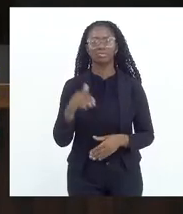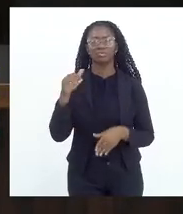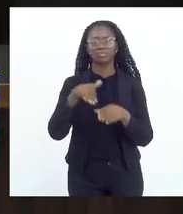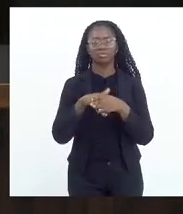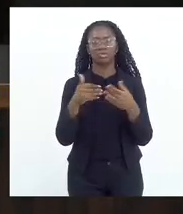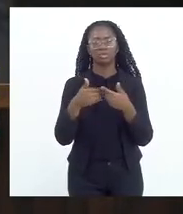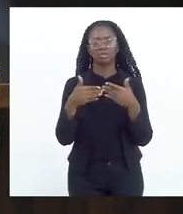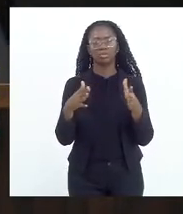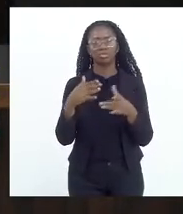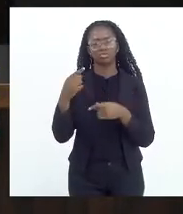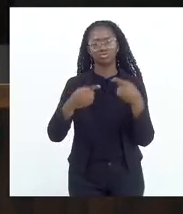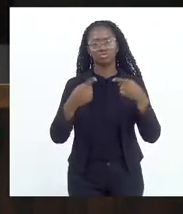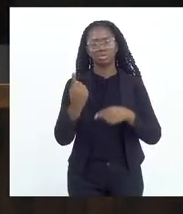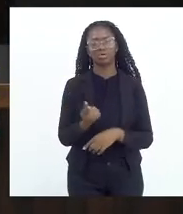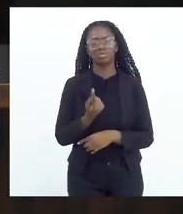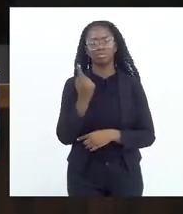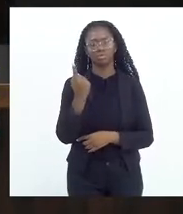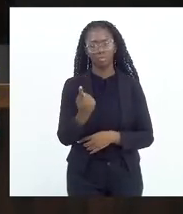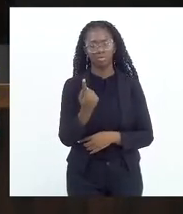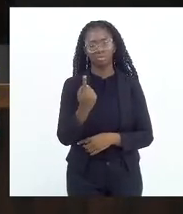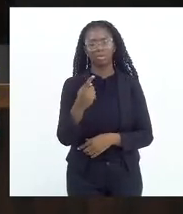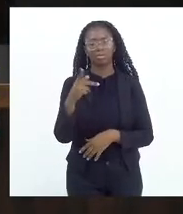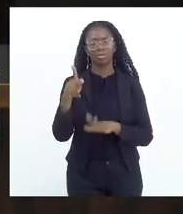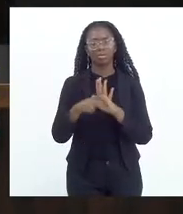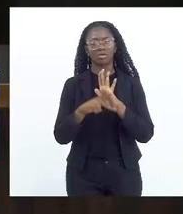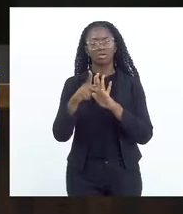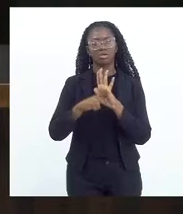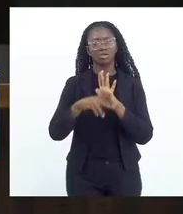Em votação e em discussão única. Projeto de resolução